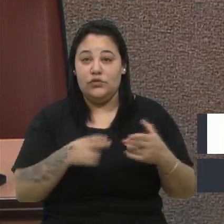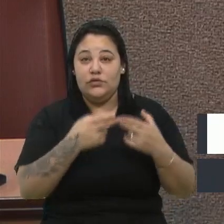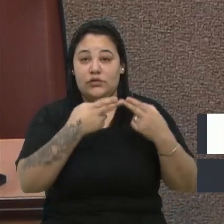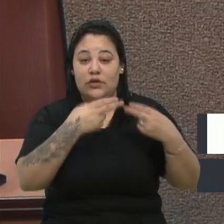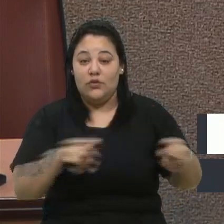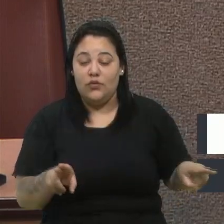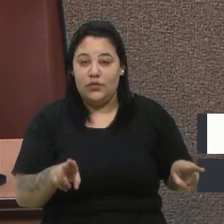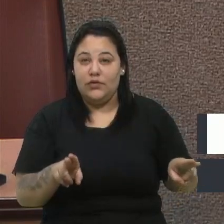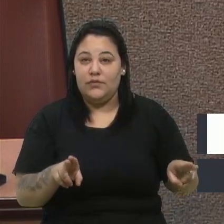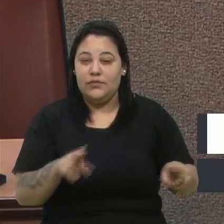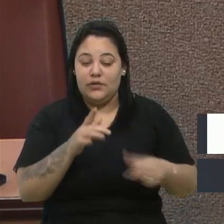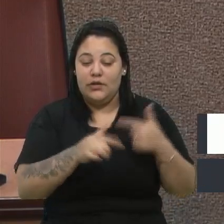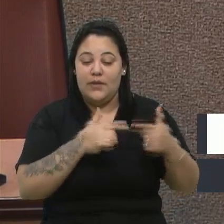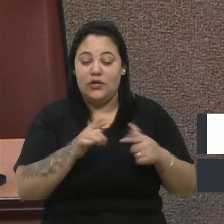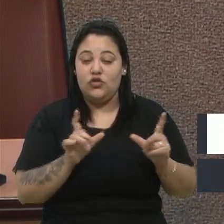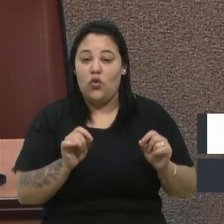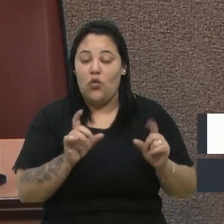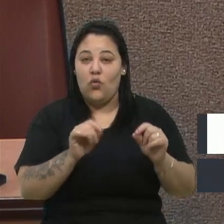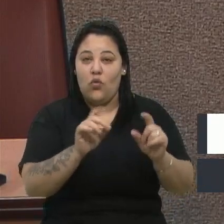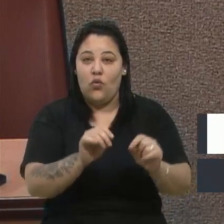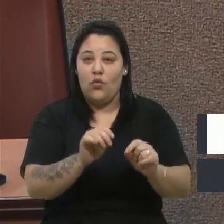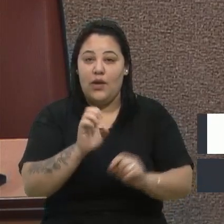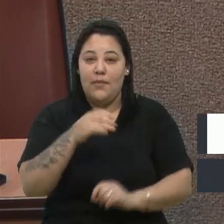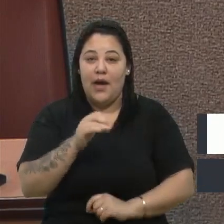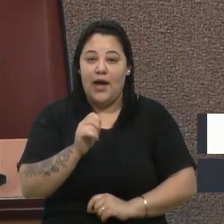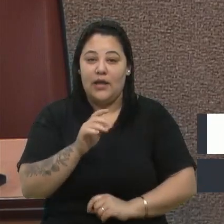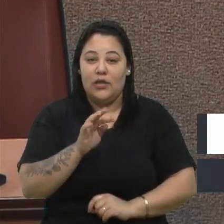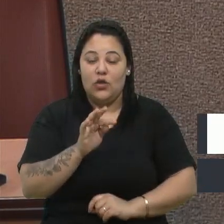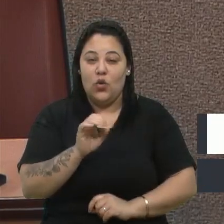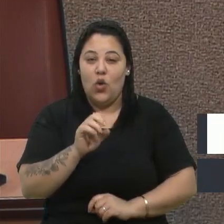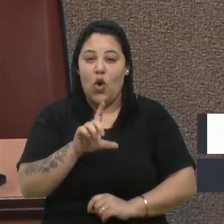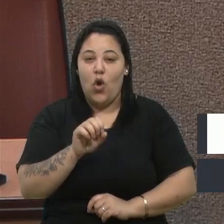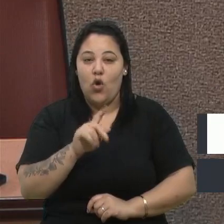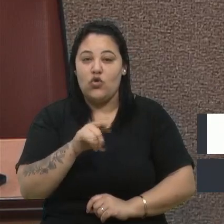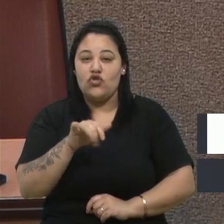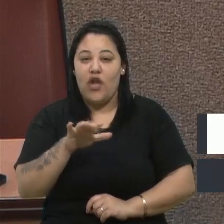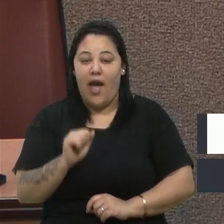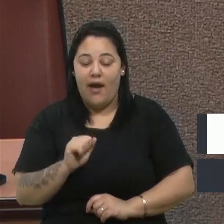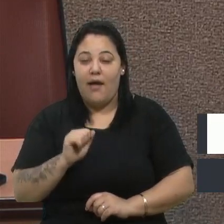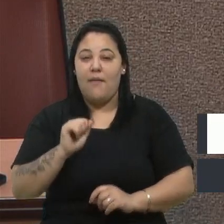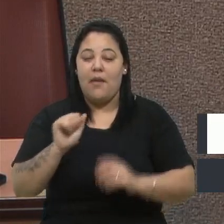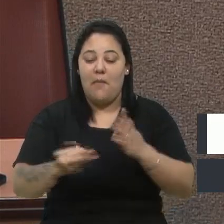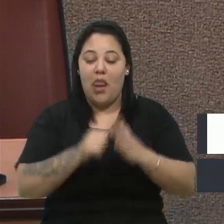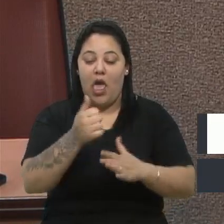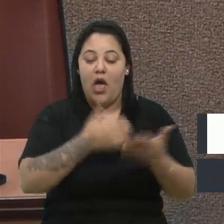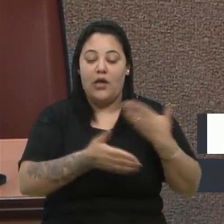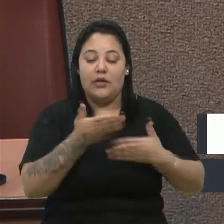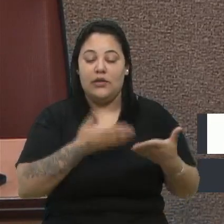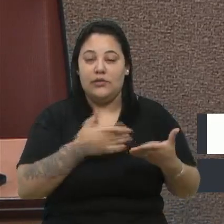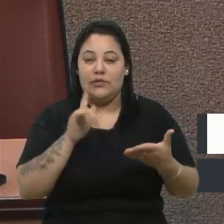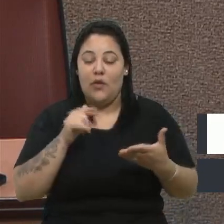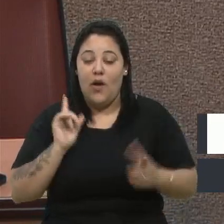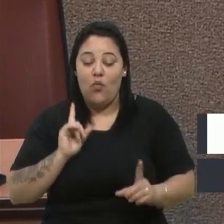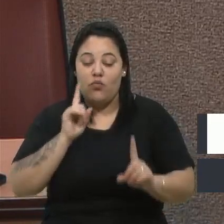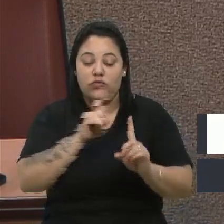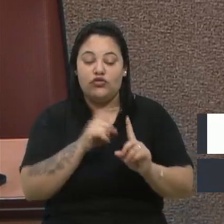Unimed, tecnologia e inovação para melhor atender. Então, é um objetivo de